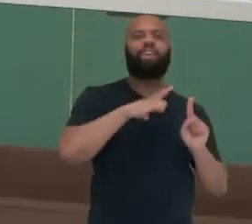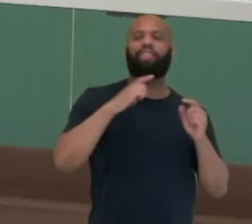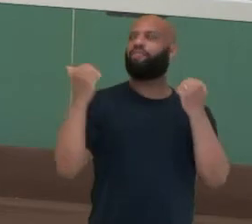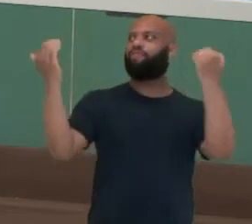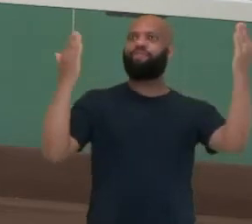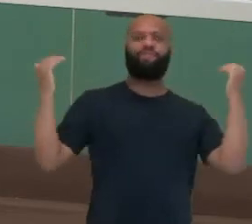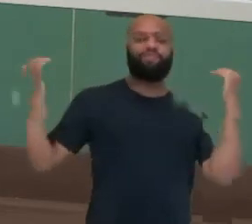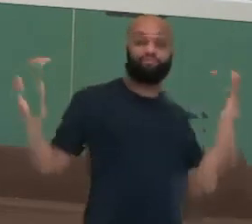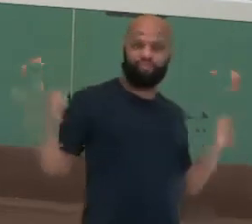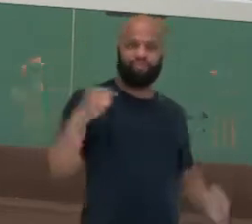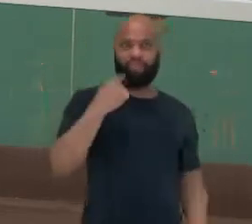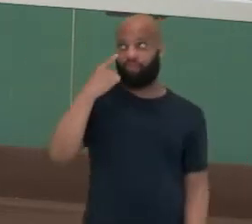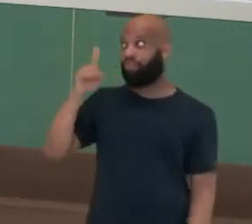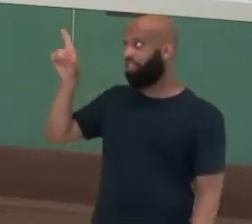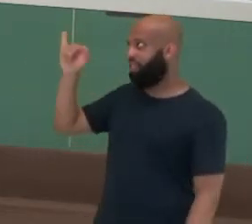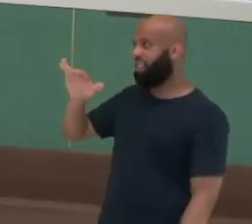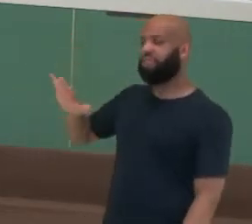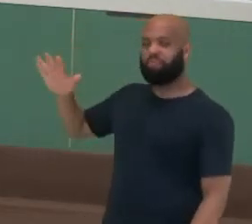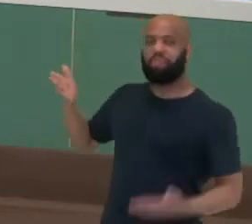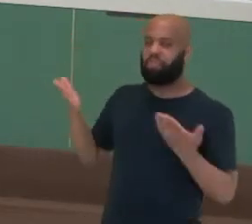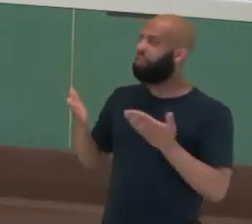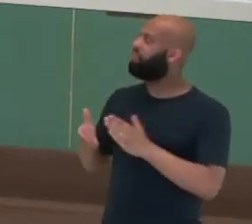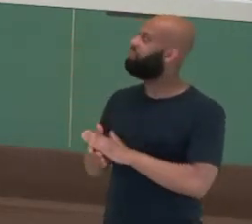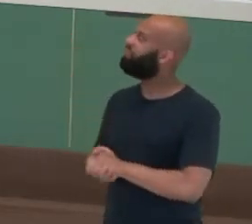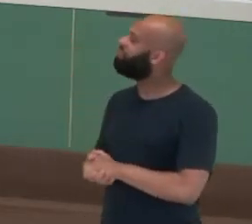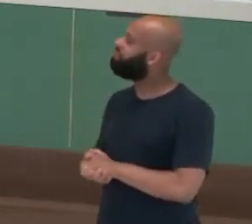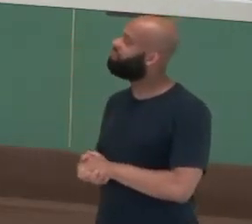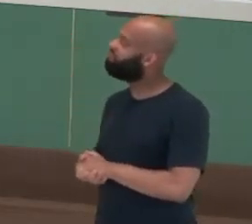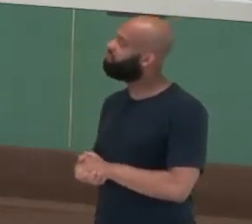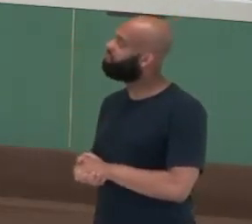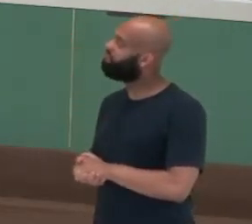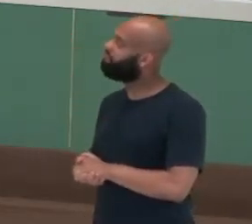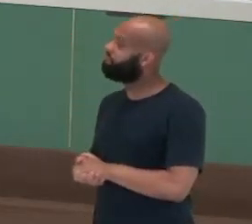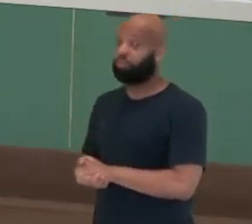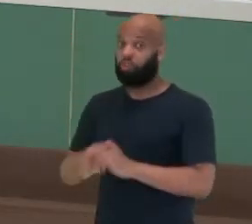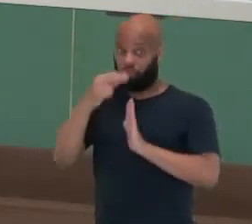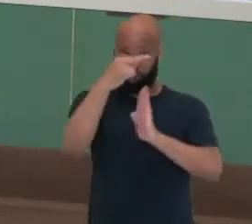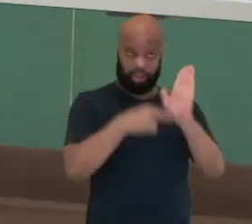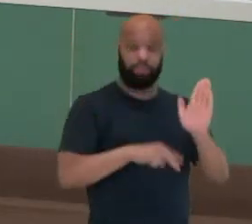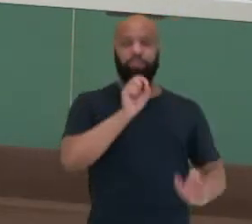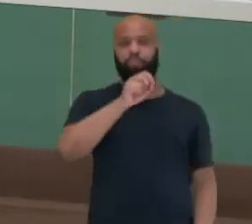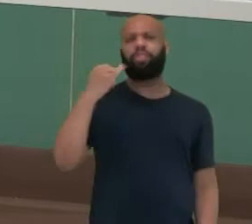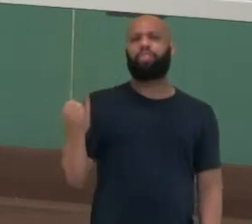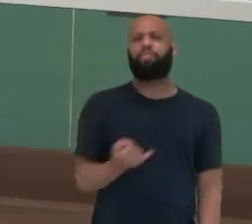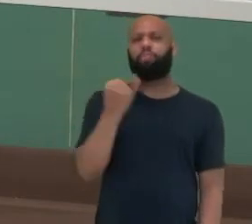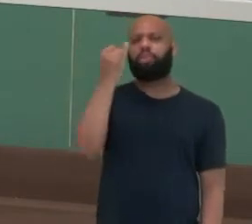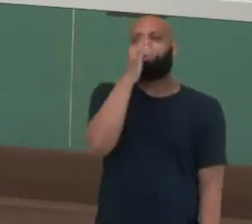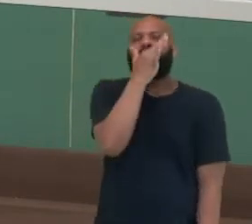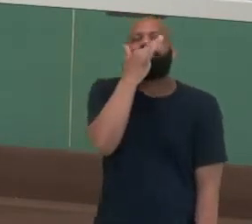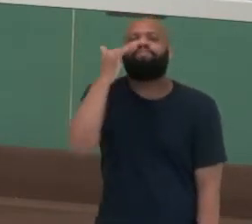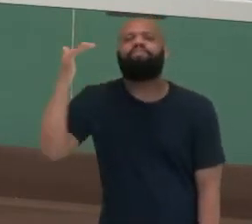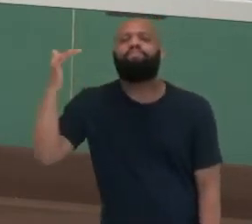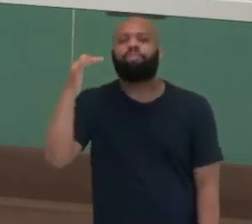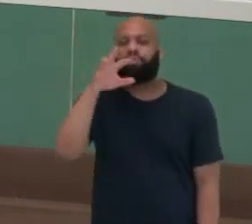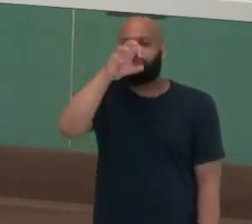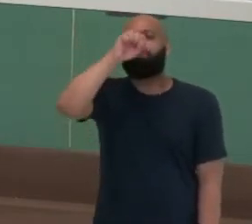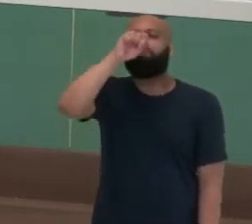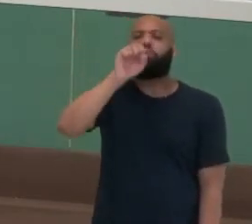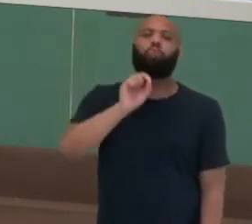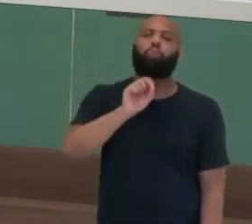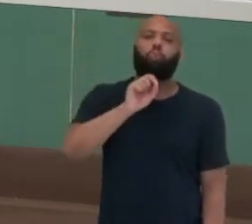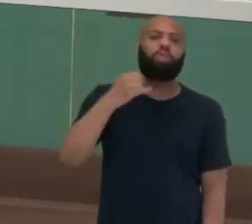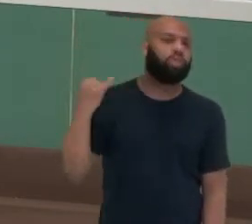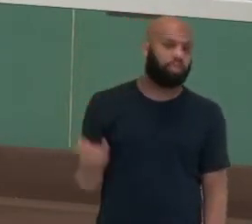bem a imagem enquanto eu faço a leitura do texto para você. Qual é a importância de sentirmos os cheiros das